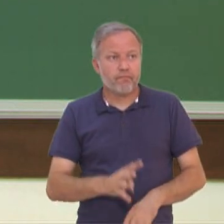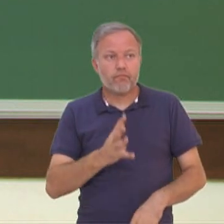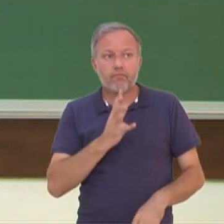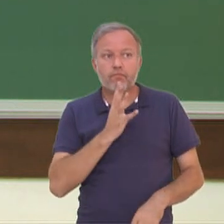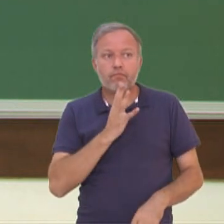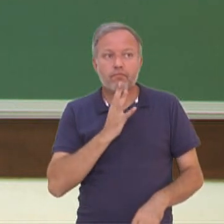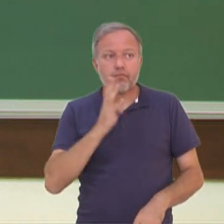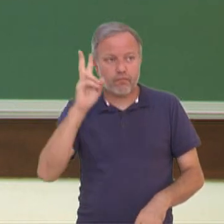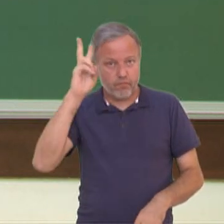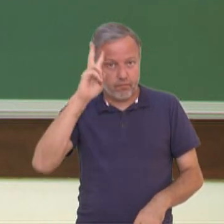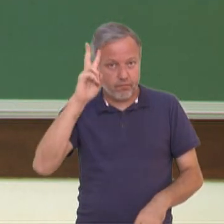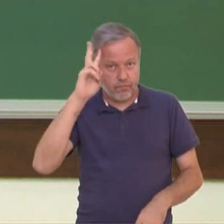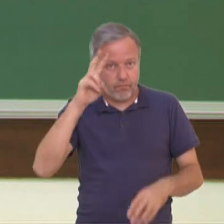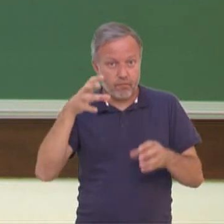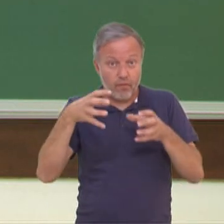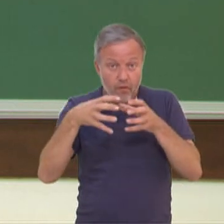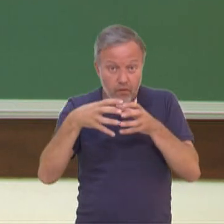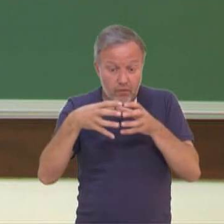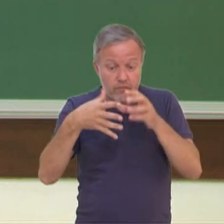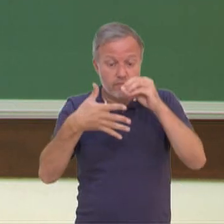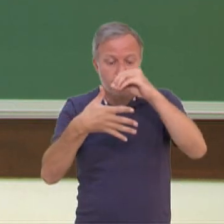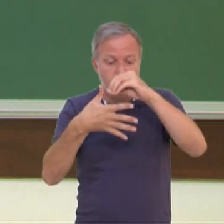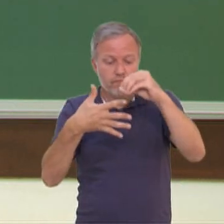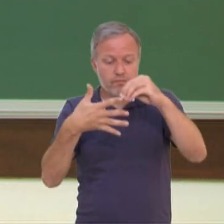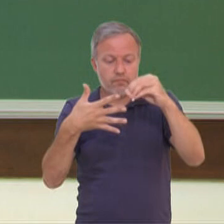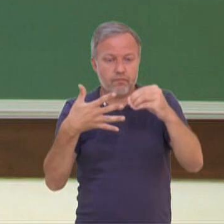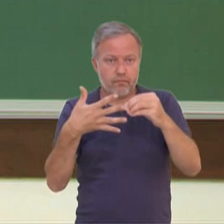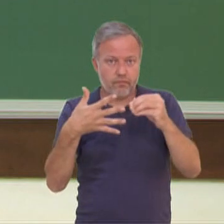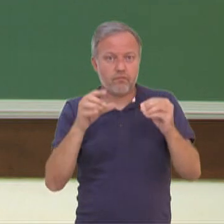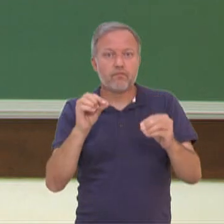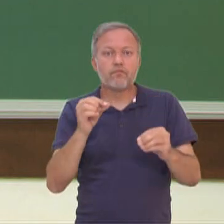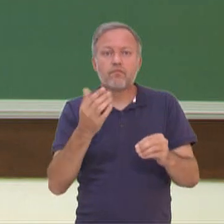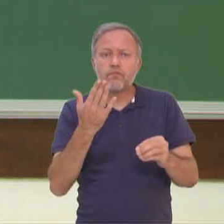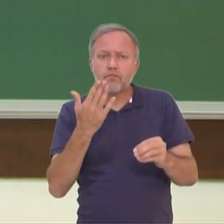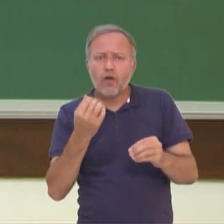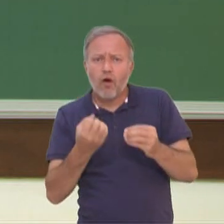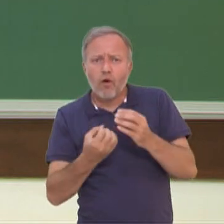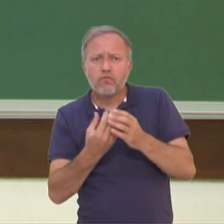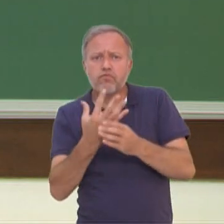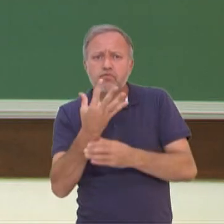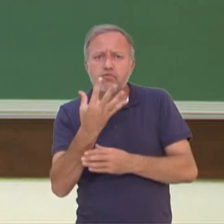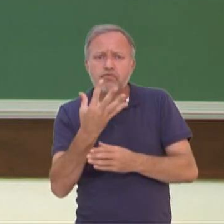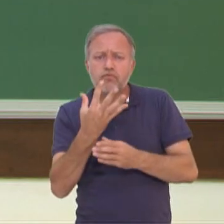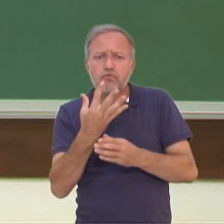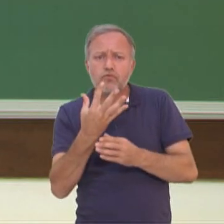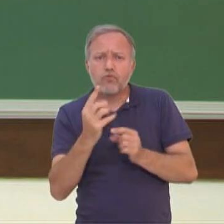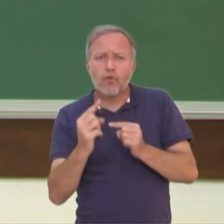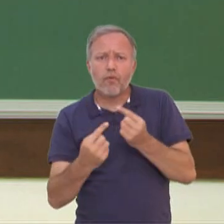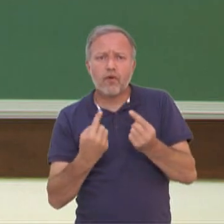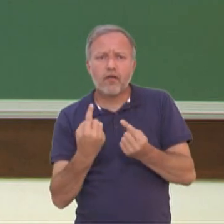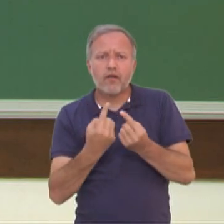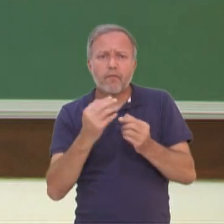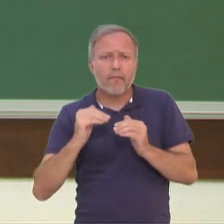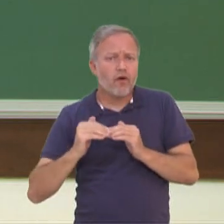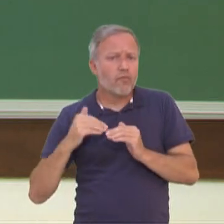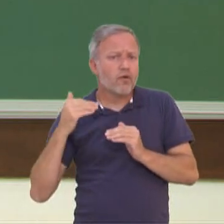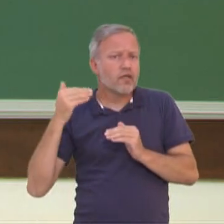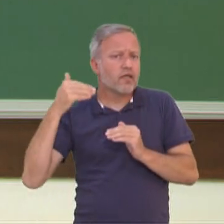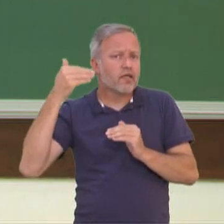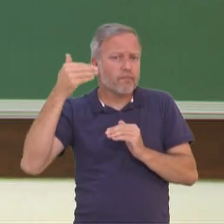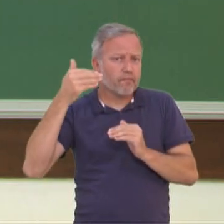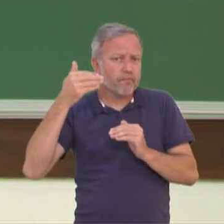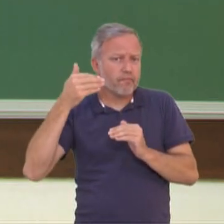Conhecer a história natural do grupo. De novo, história natural. Do que se alimenta, como se nutre, como se reproduz, como se desenvolve, os ambientes,